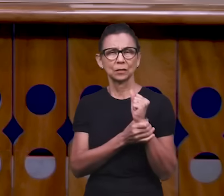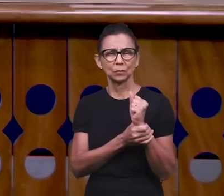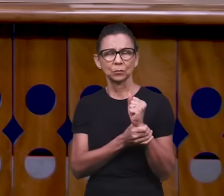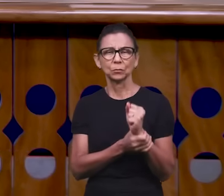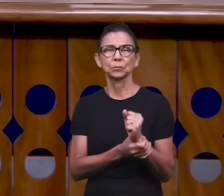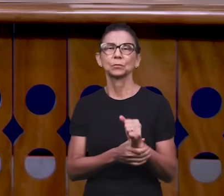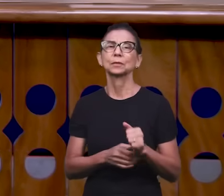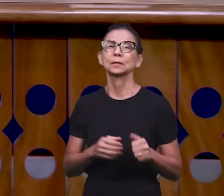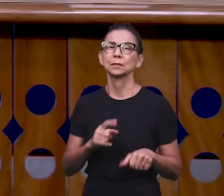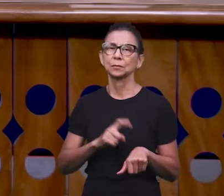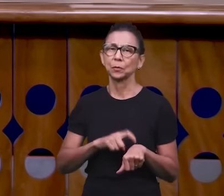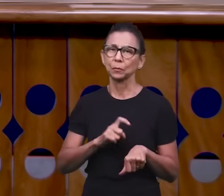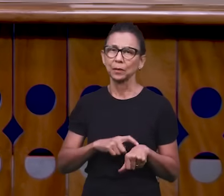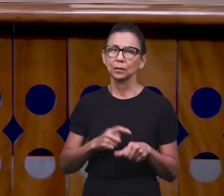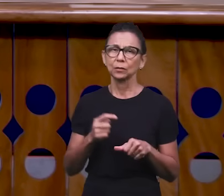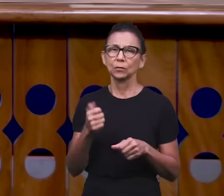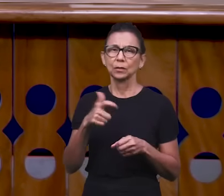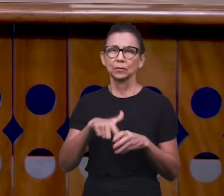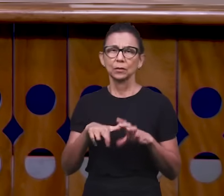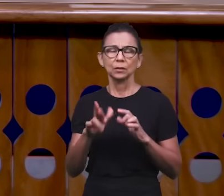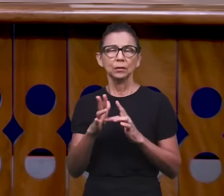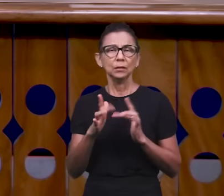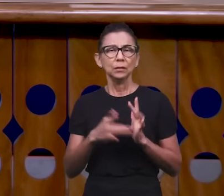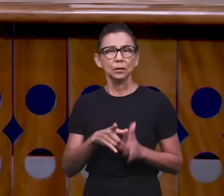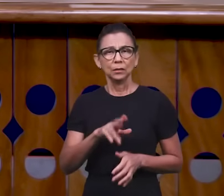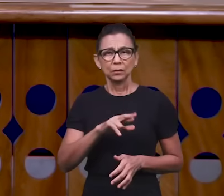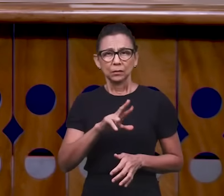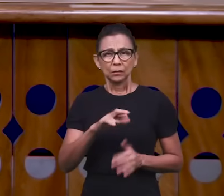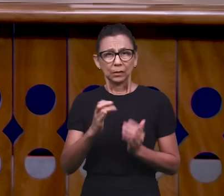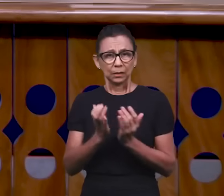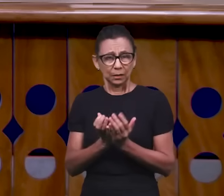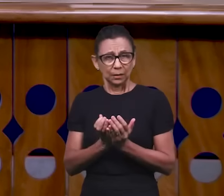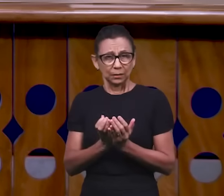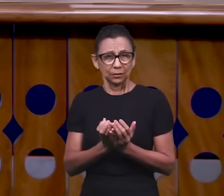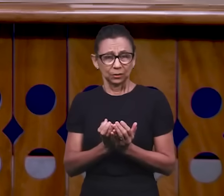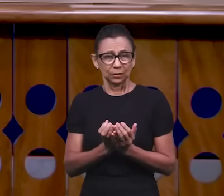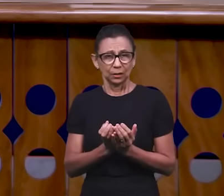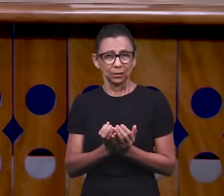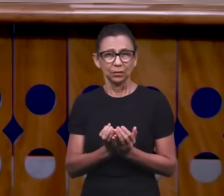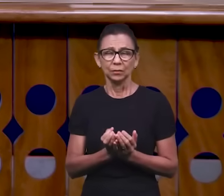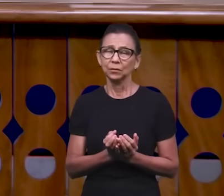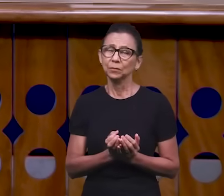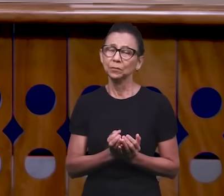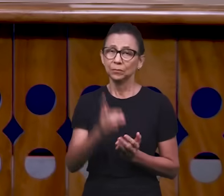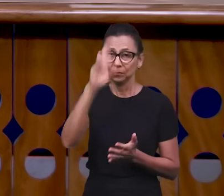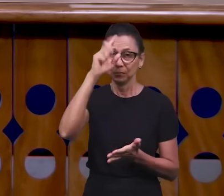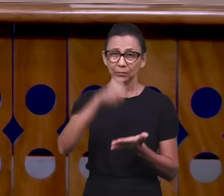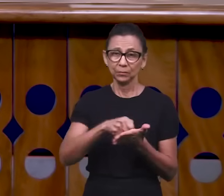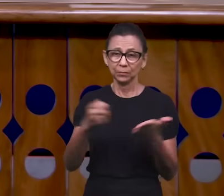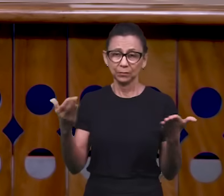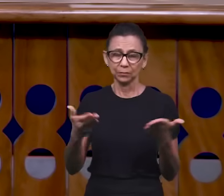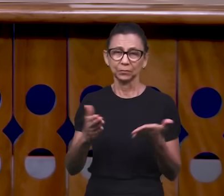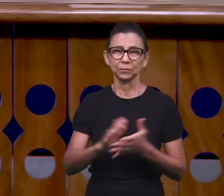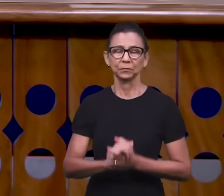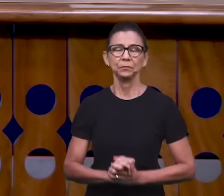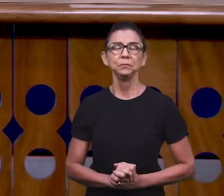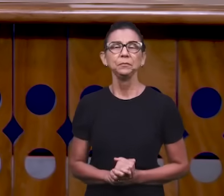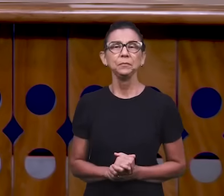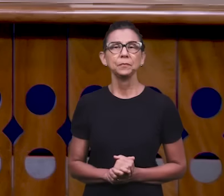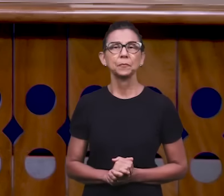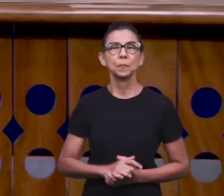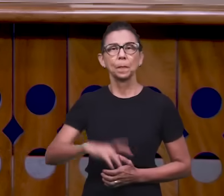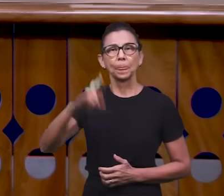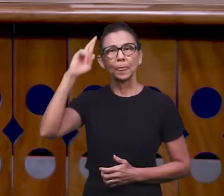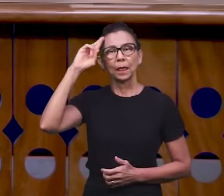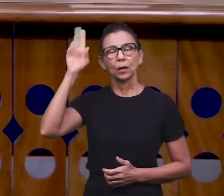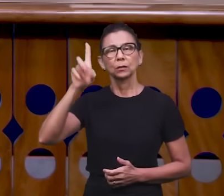nesta última hora. Seja você um crente, ainda não é um crente em Jesus, mas vamos tomar uma decisão nessa última hora e nós vamos orar nesse sentido.